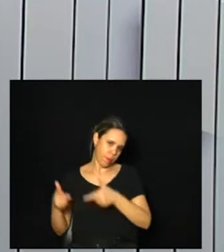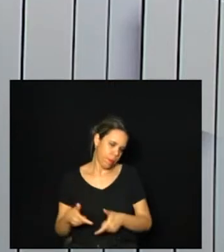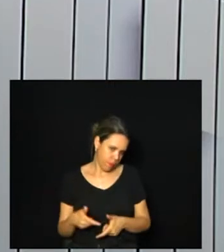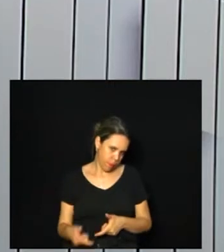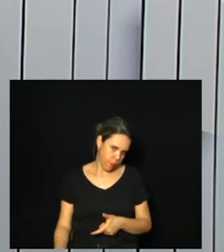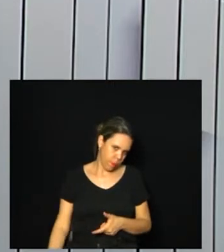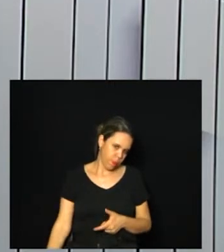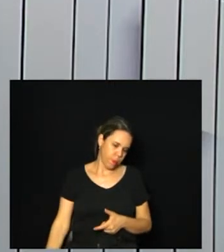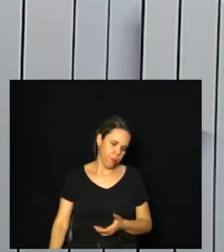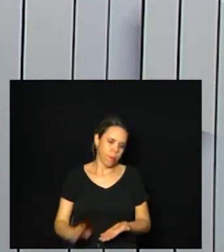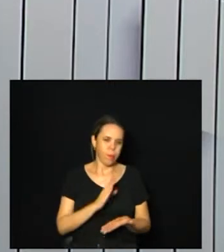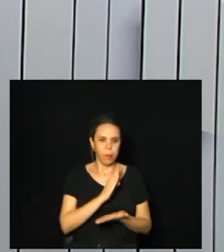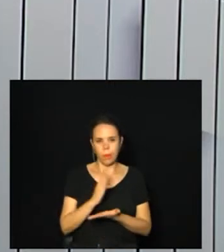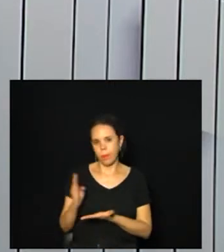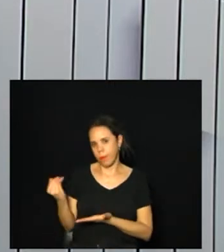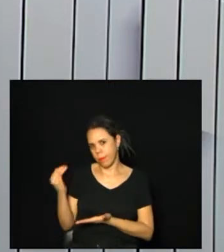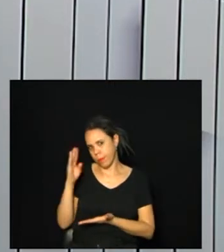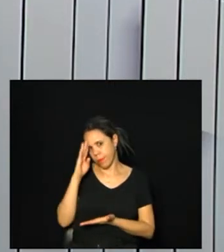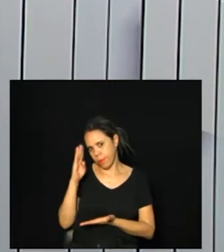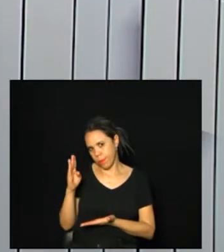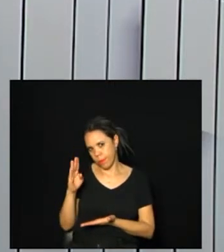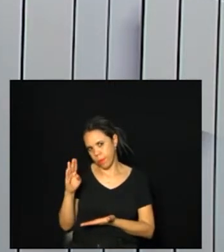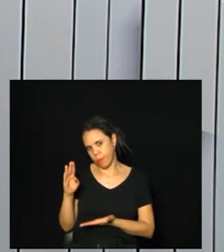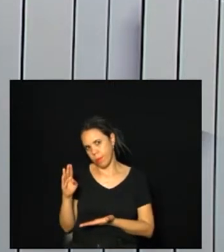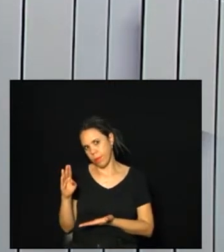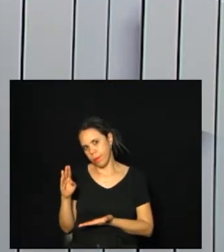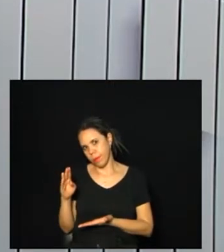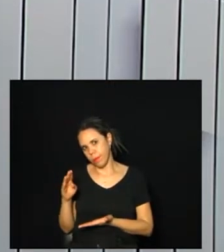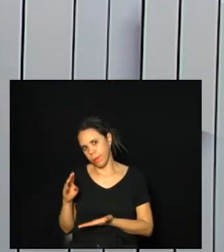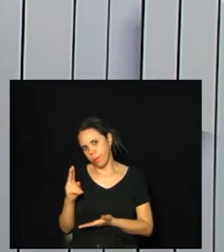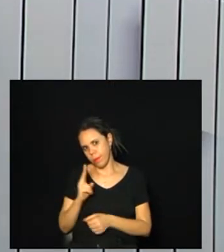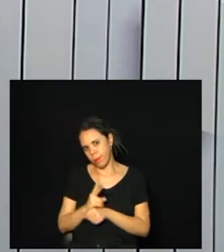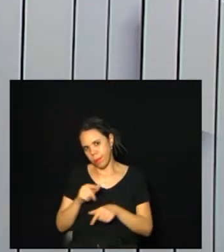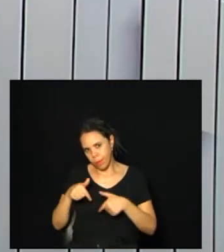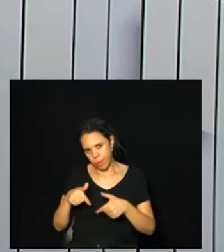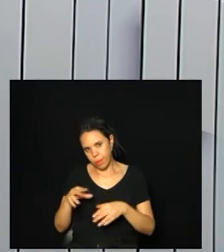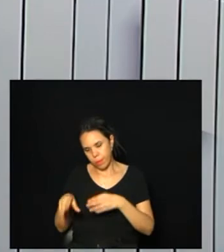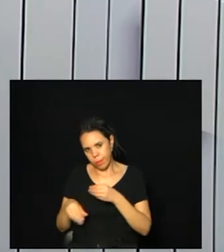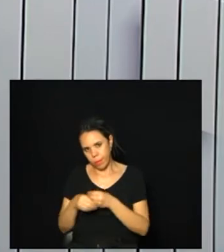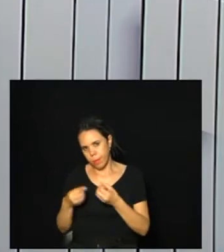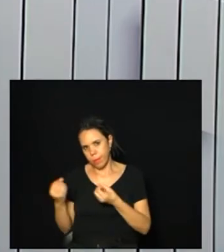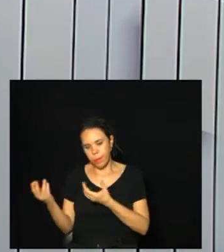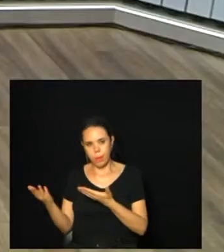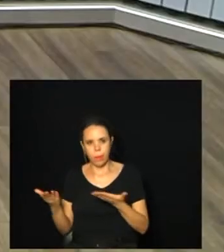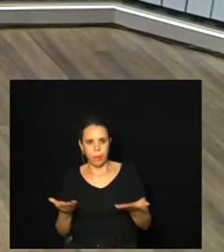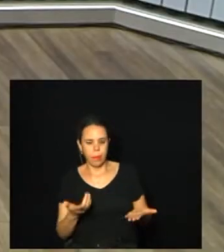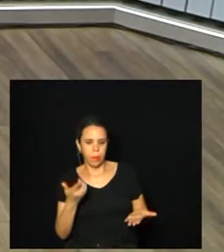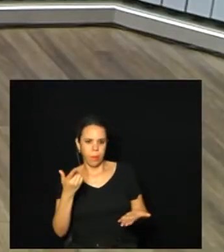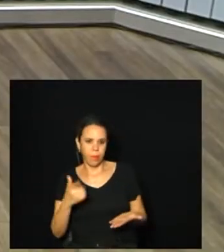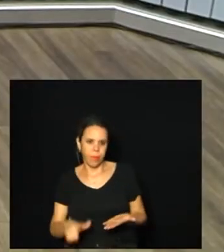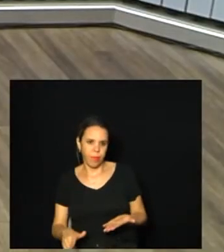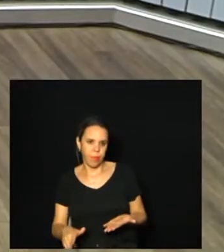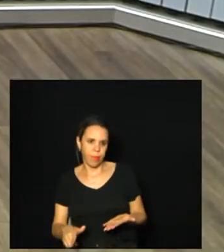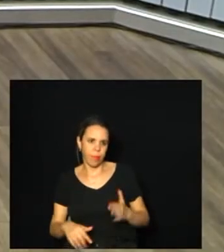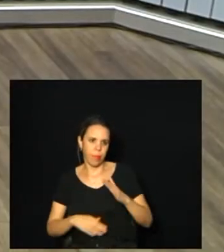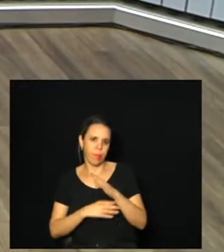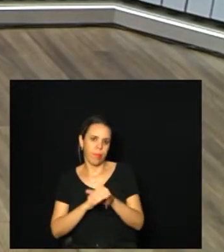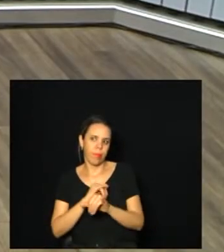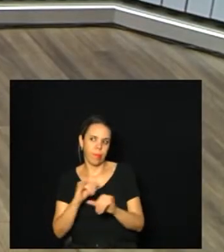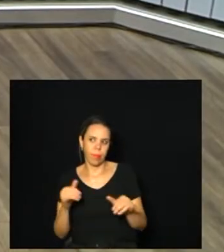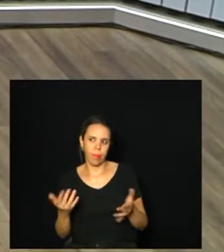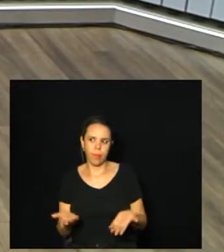uma biblioteca, que é de fundamental importância, e se manter atualizado? Seja bem-vindo mais uma vez ao Câmara